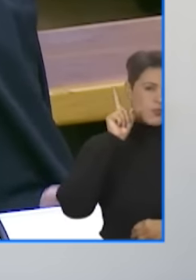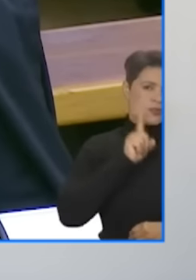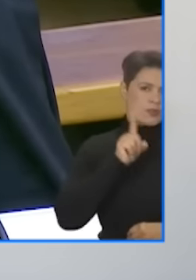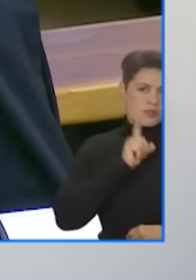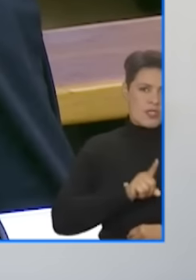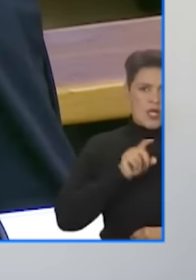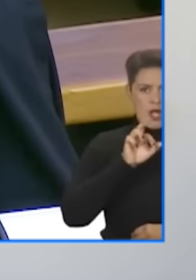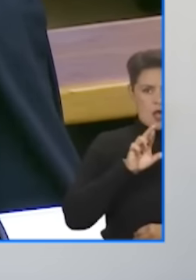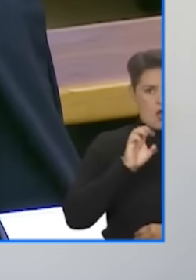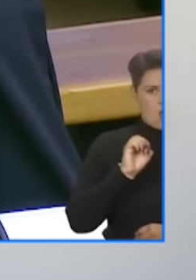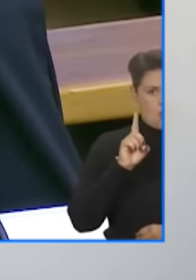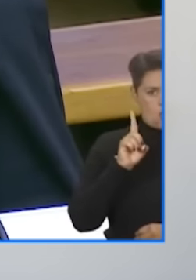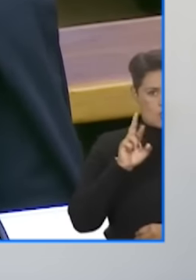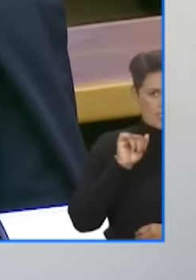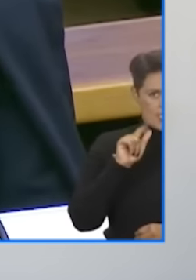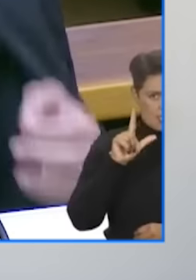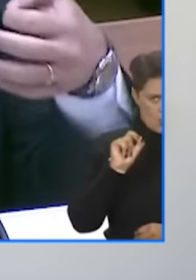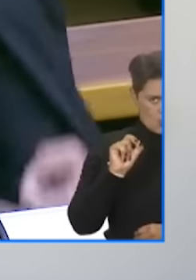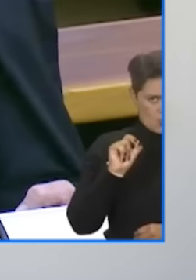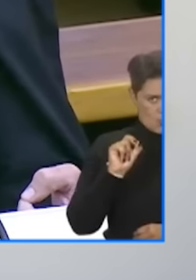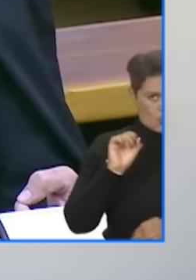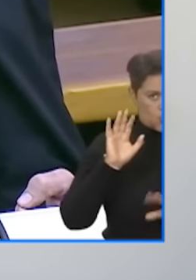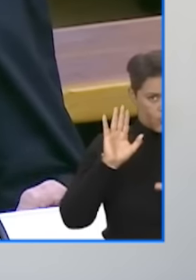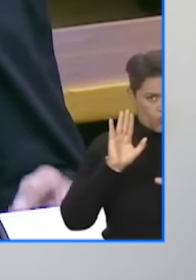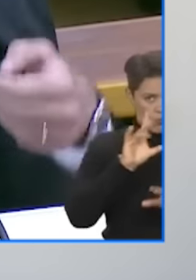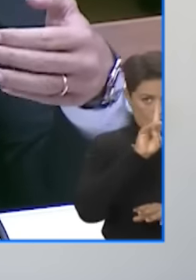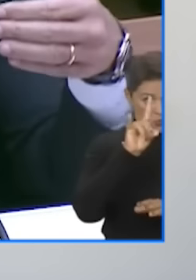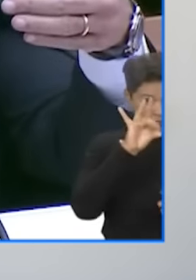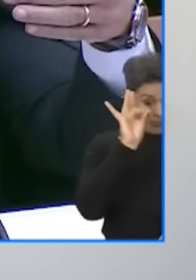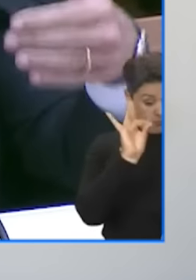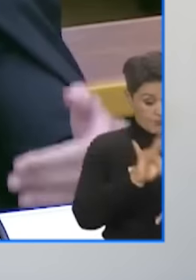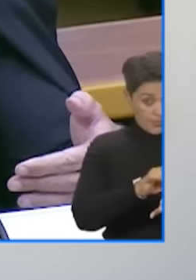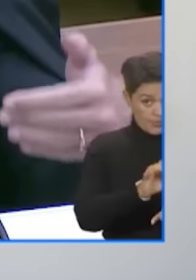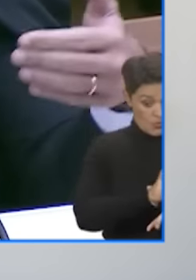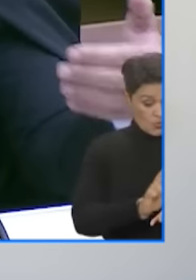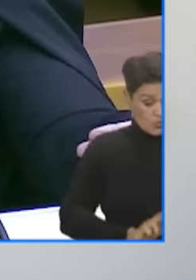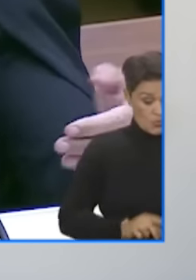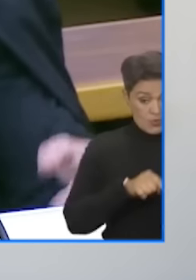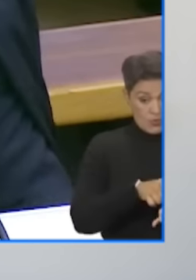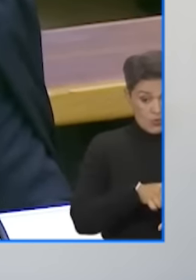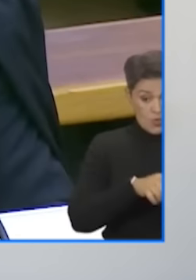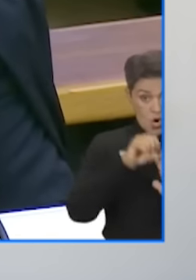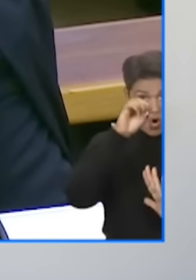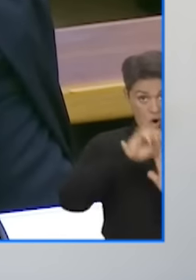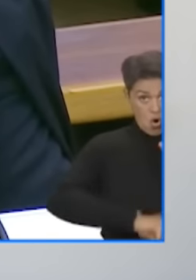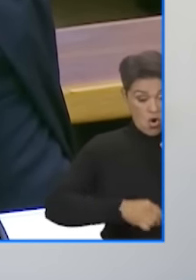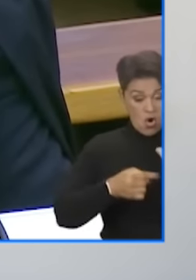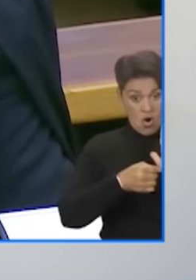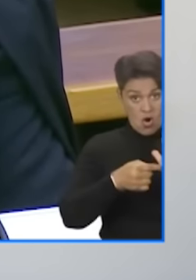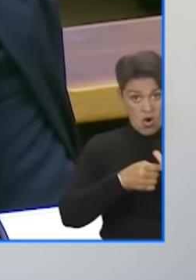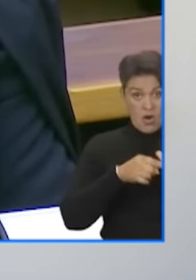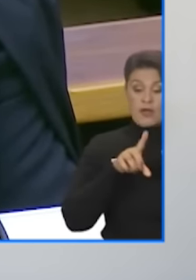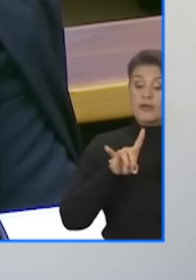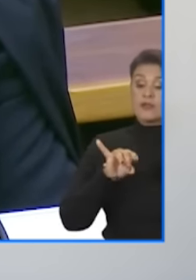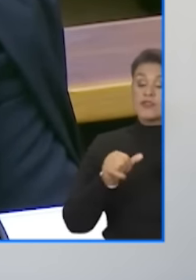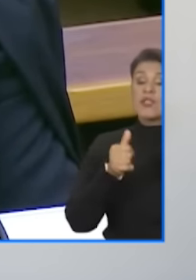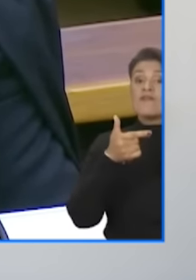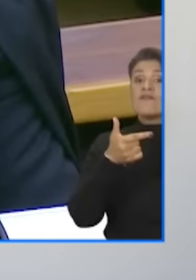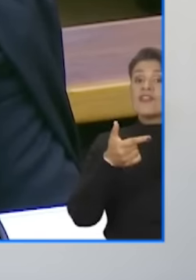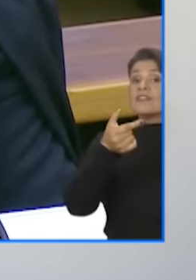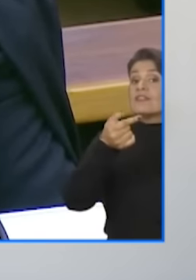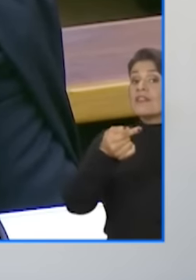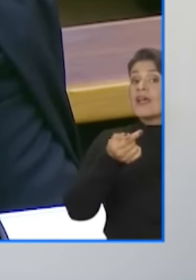O próprio STF entende isso. Então não teria muito o que se fazer nesse caso. É uma falta? Não é o